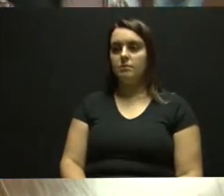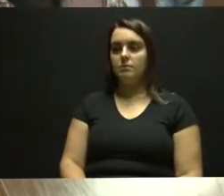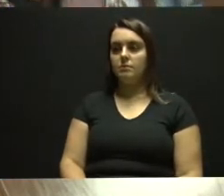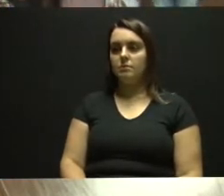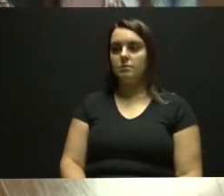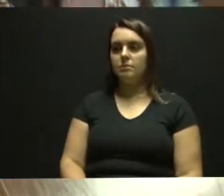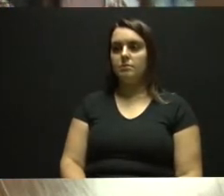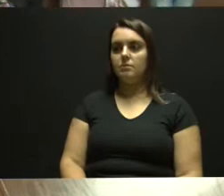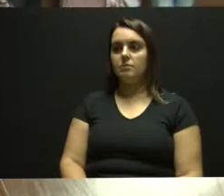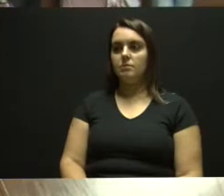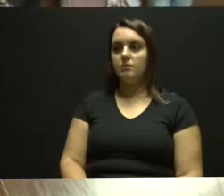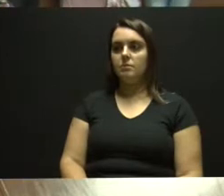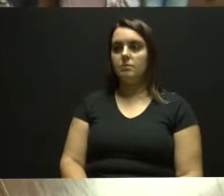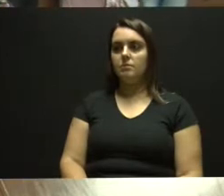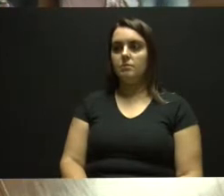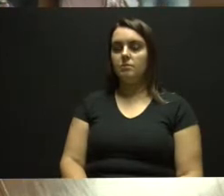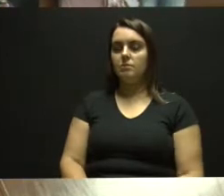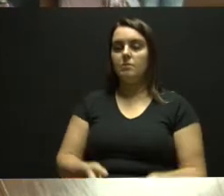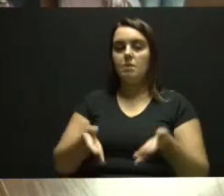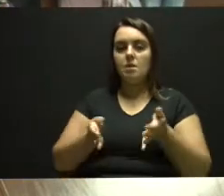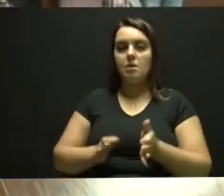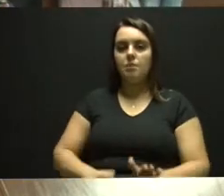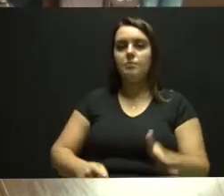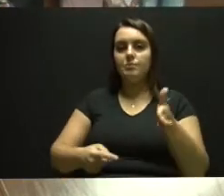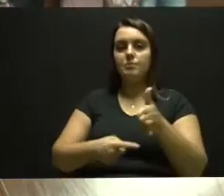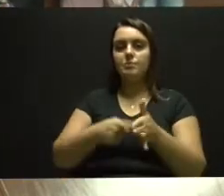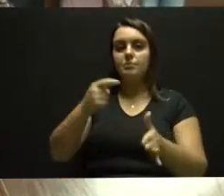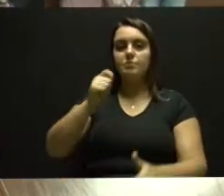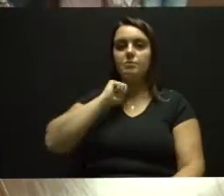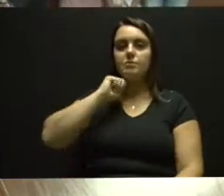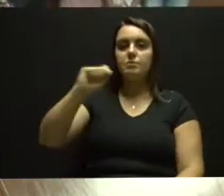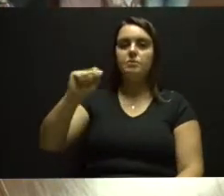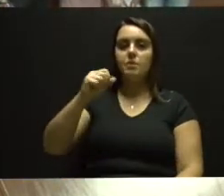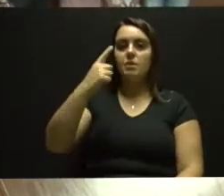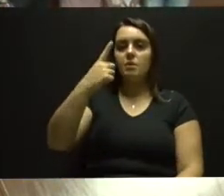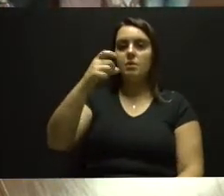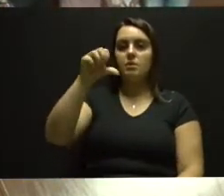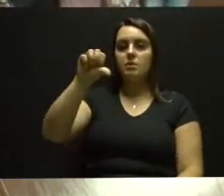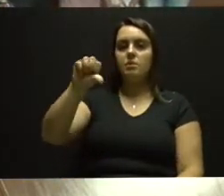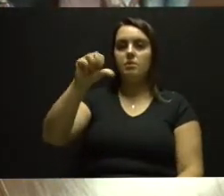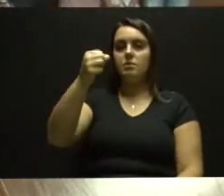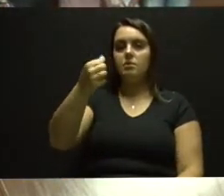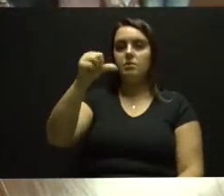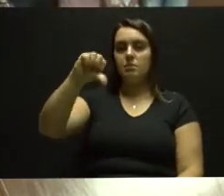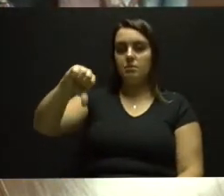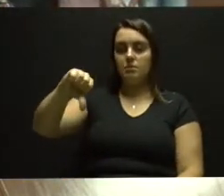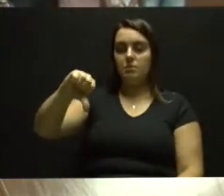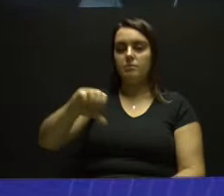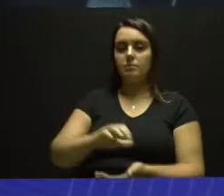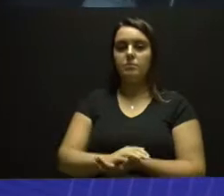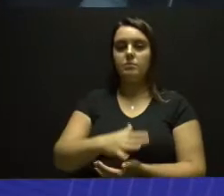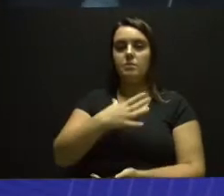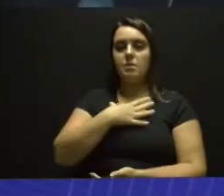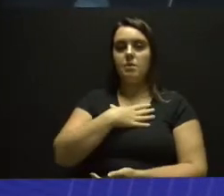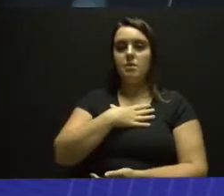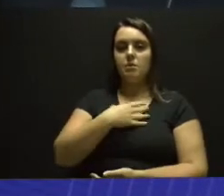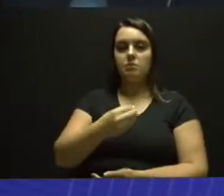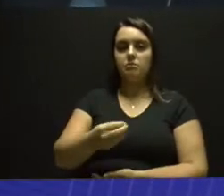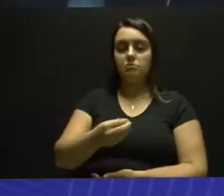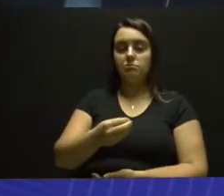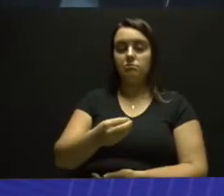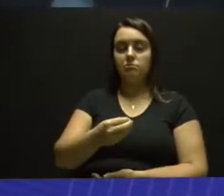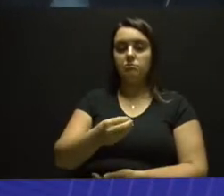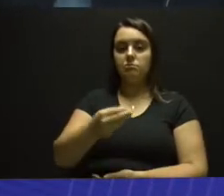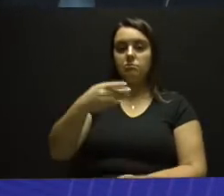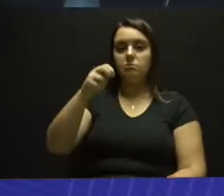nosso homenageado nasceu em 1º de abril de 1969 filho de wantuil dos santos